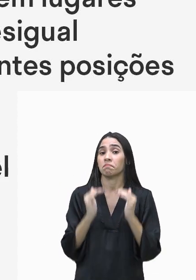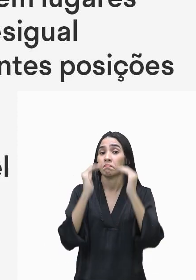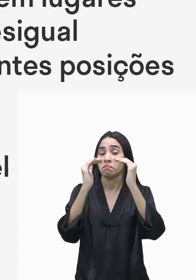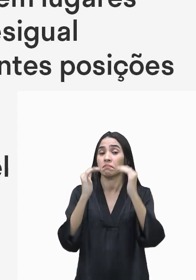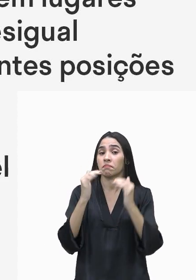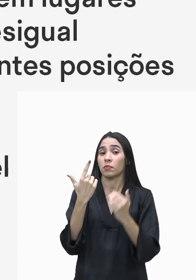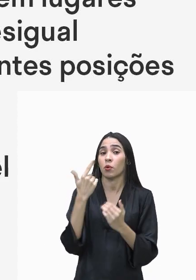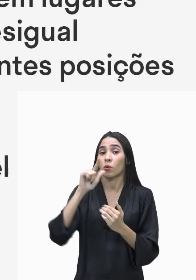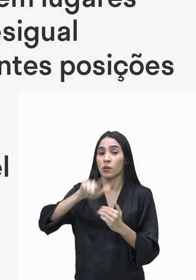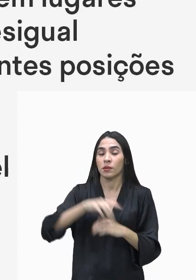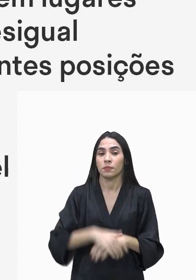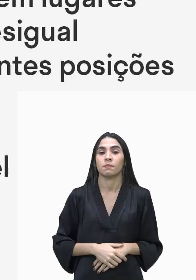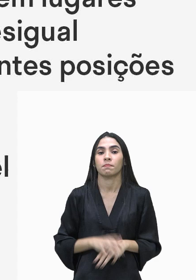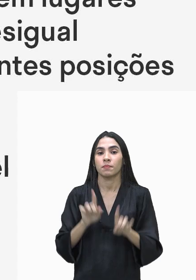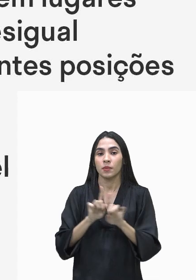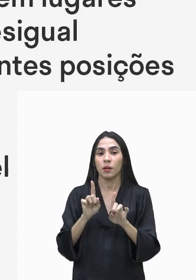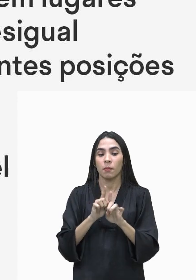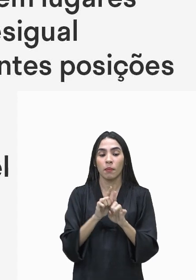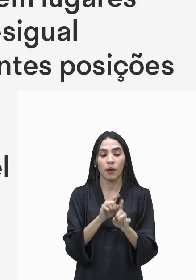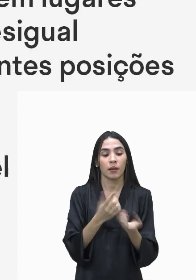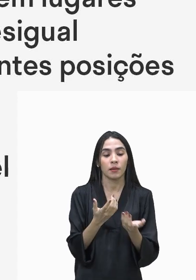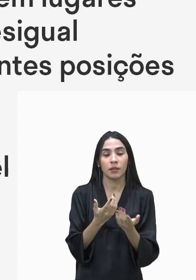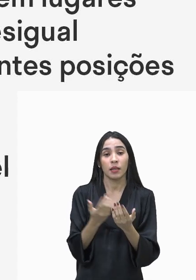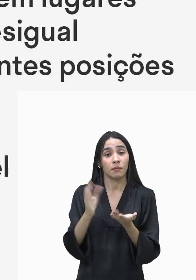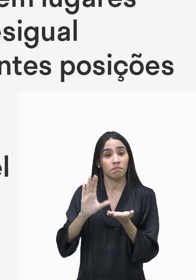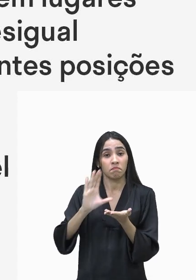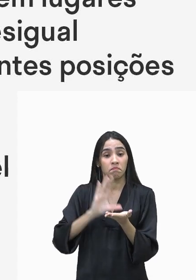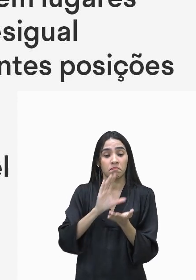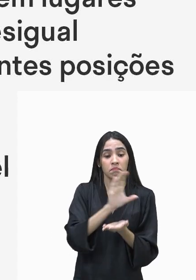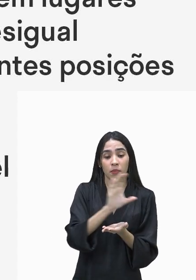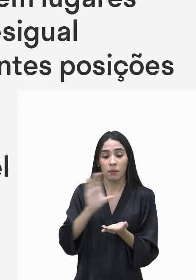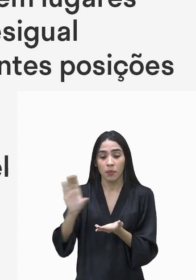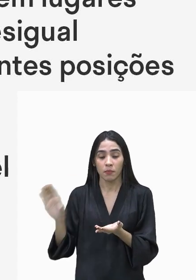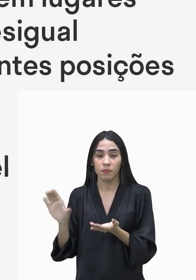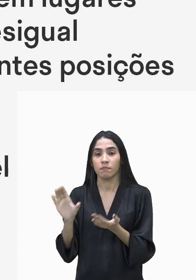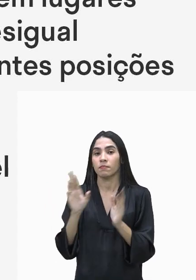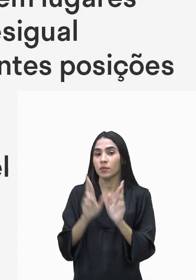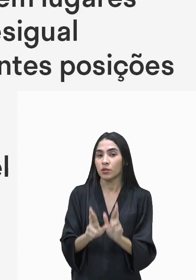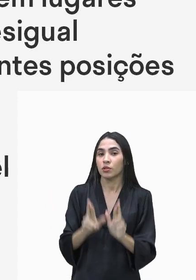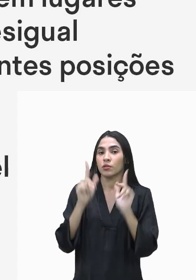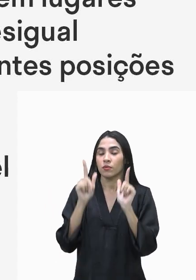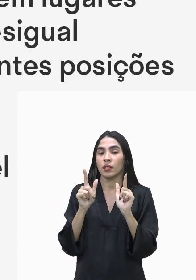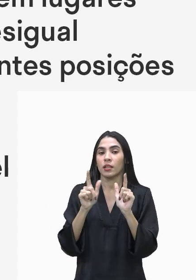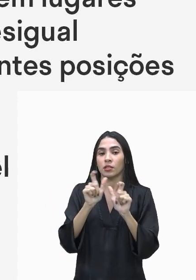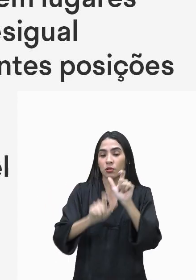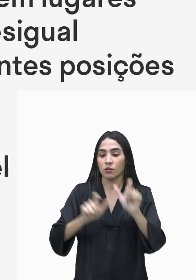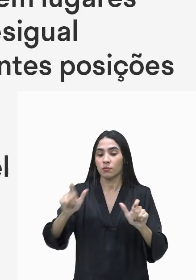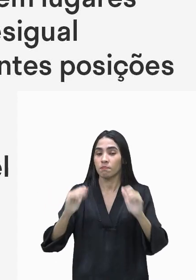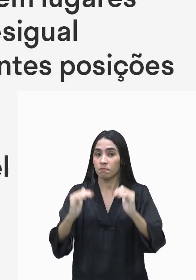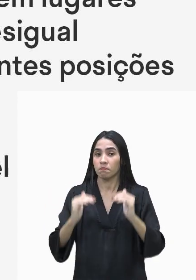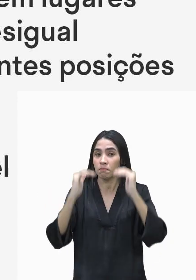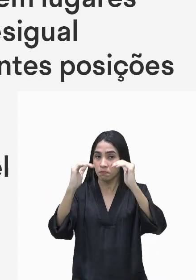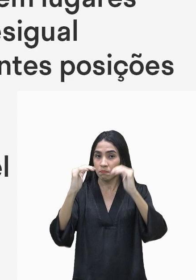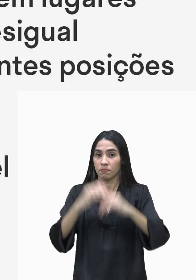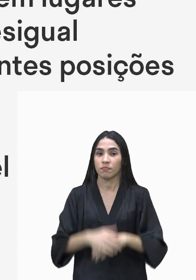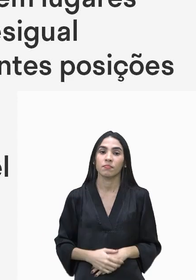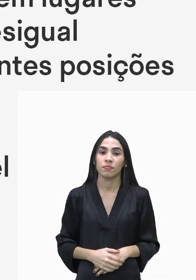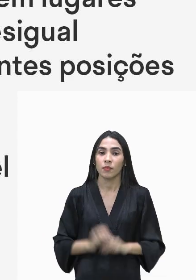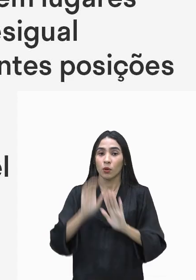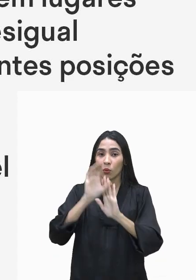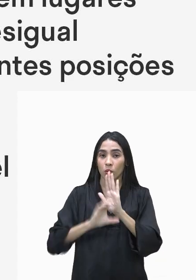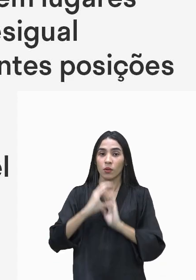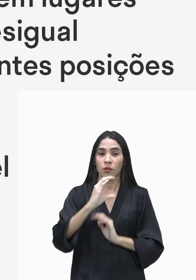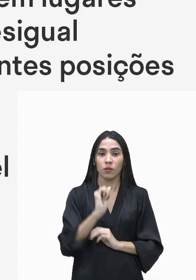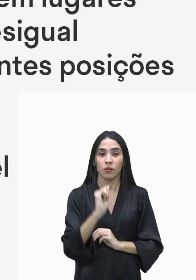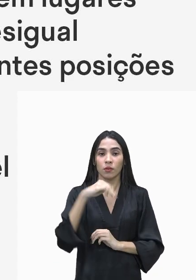e desigual distribuição dos recursos, que gera diferentes posições na estrutura social. O conceito de